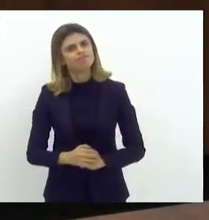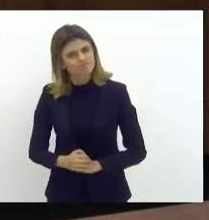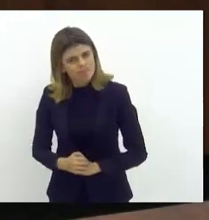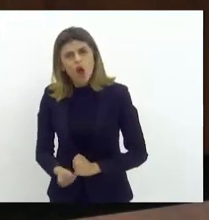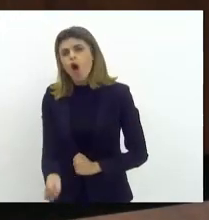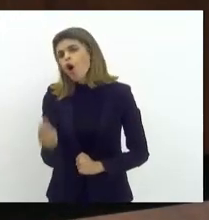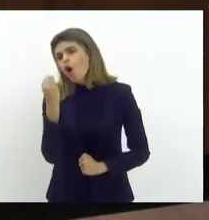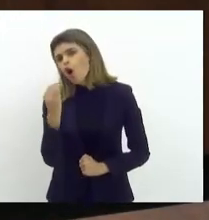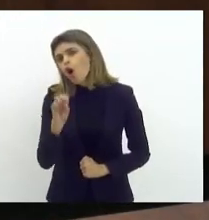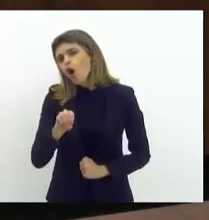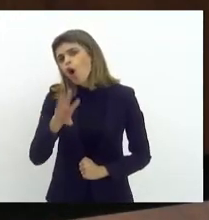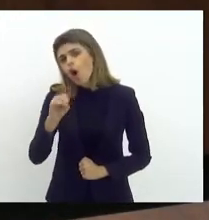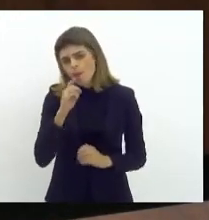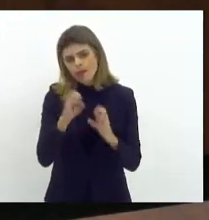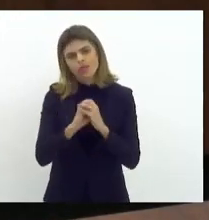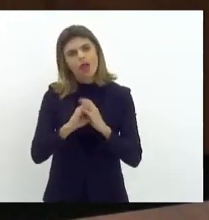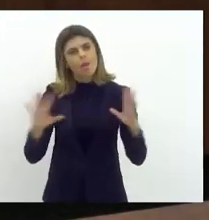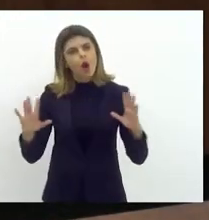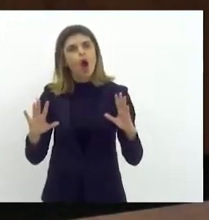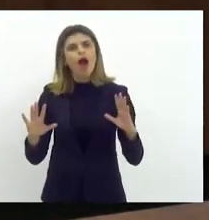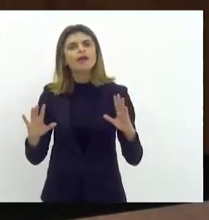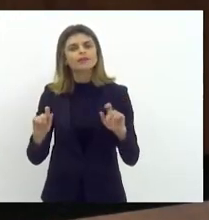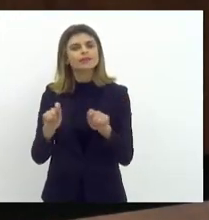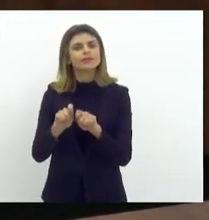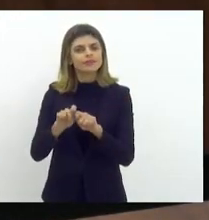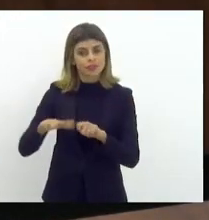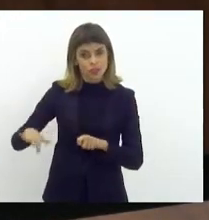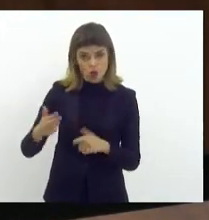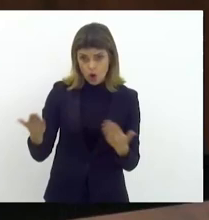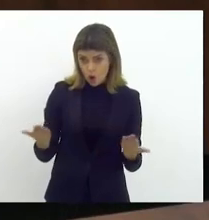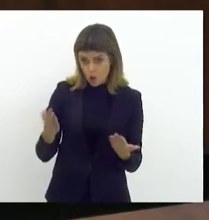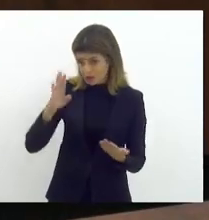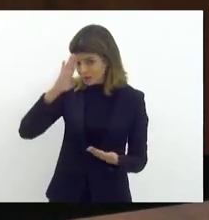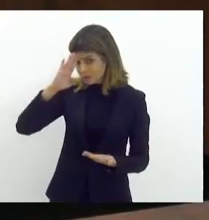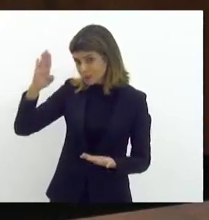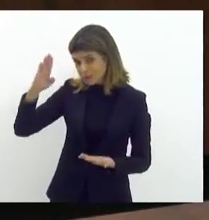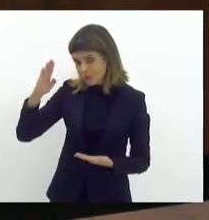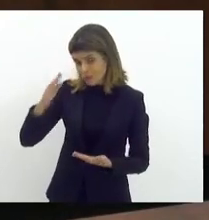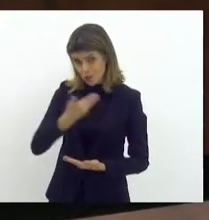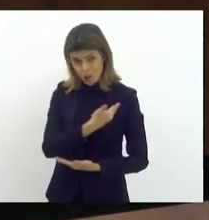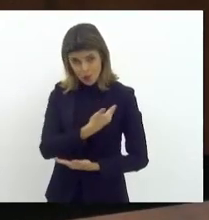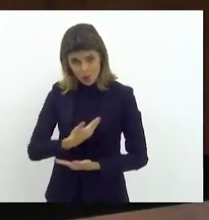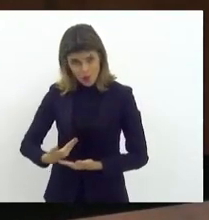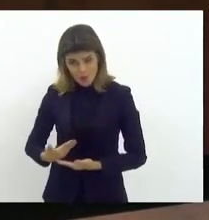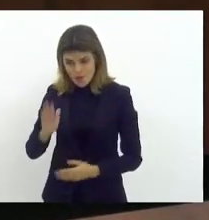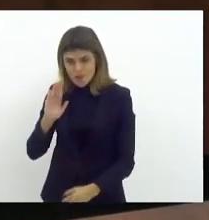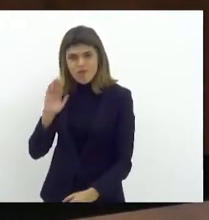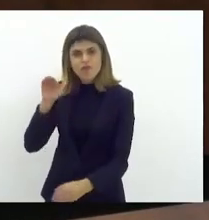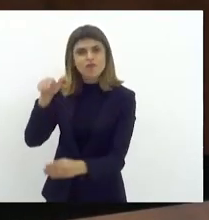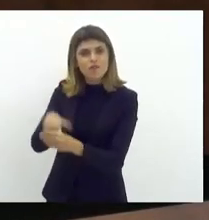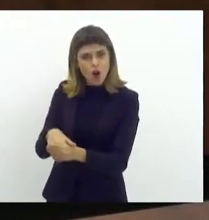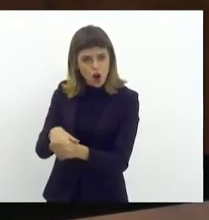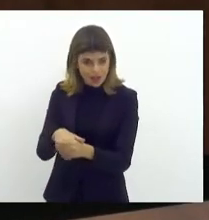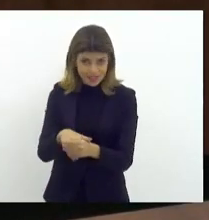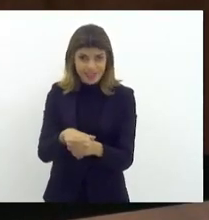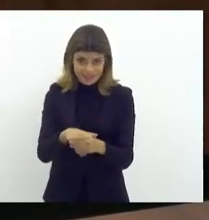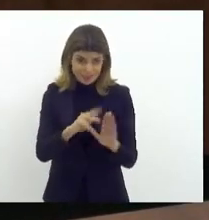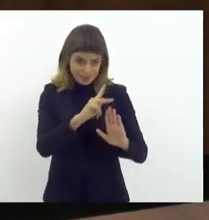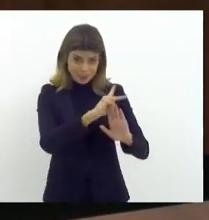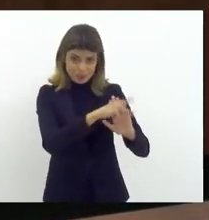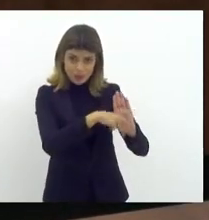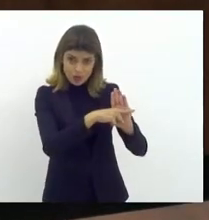democracia o Parlamento senhora Presidente a base do governo hoje vota a lei do supera RJ